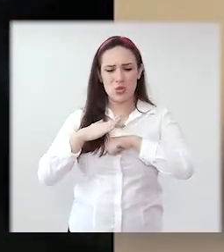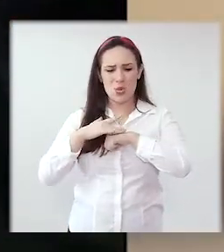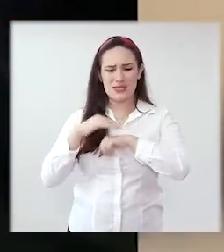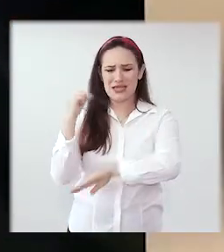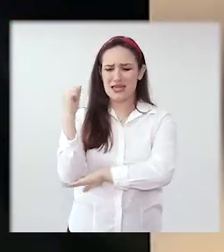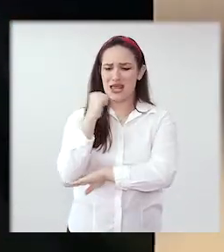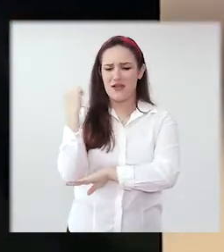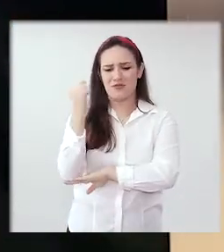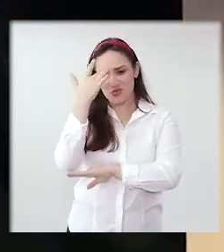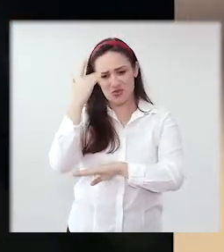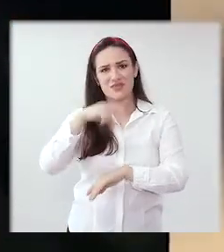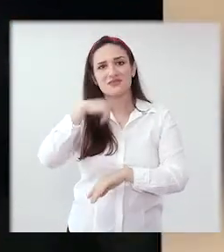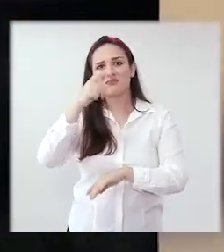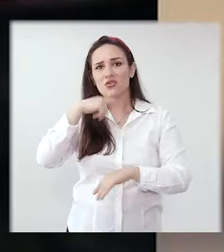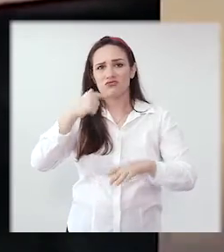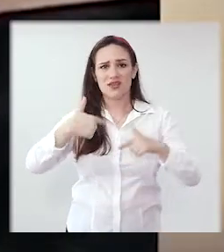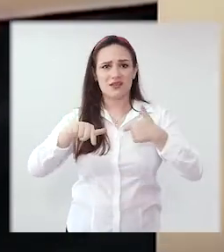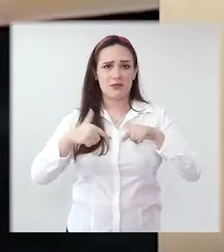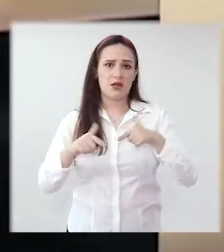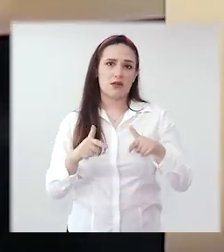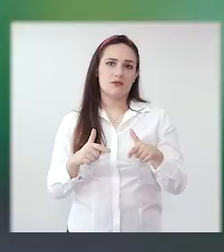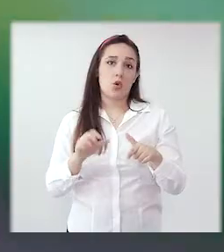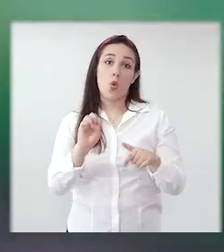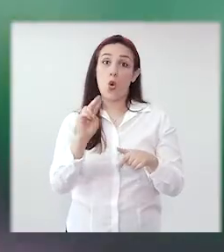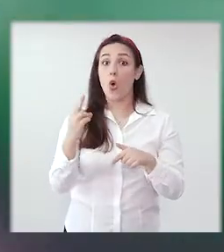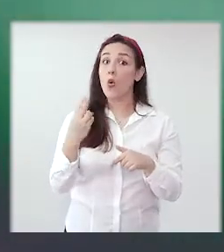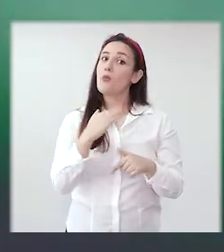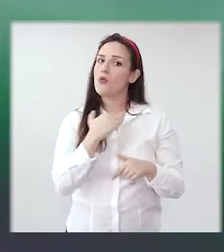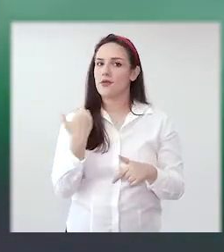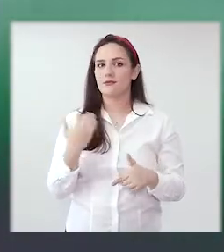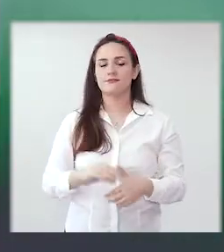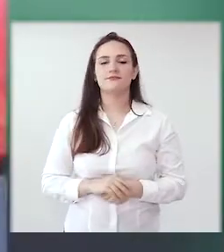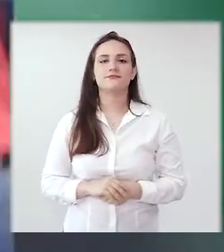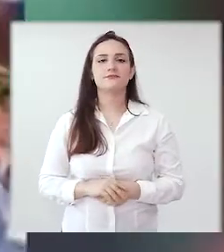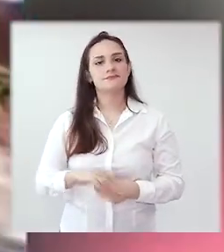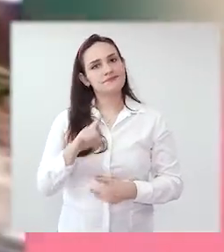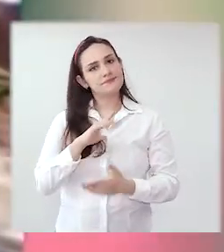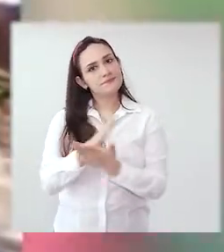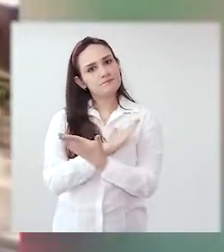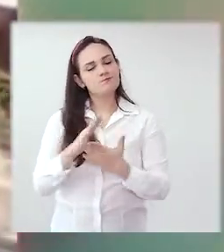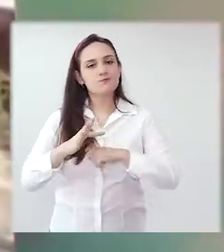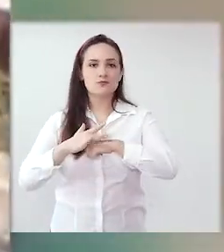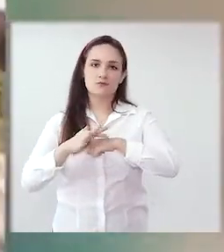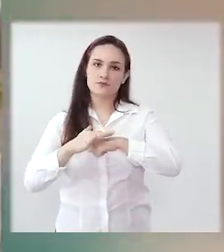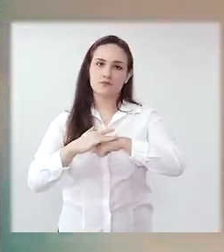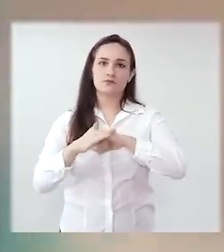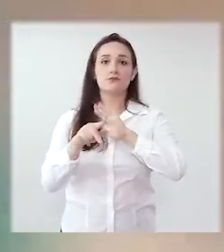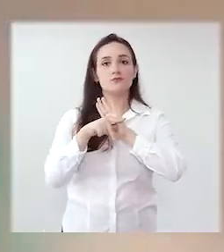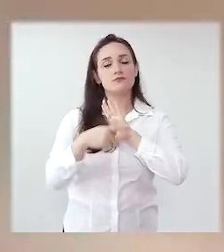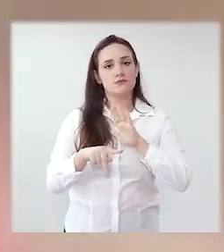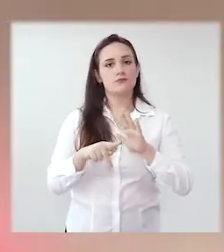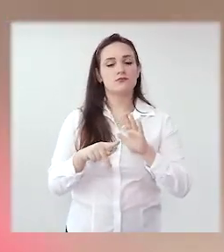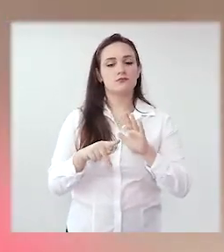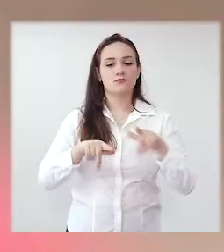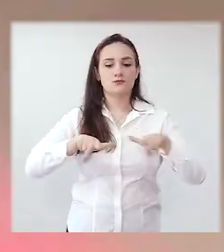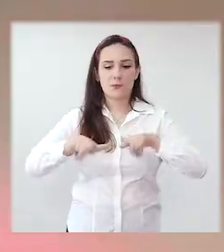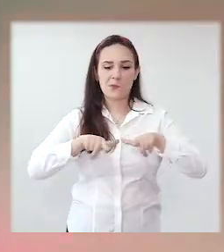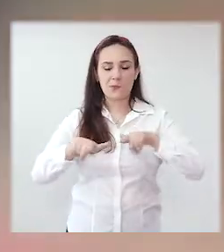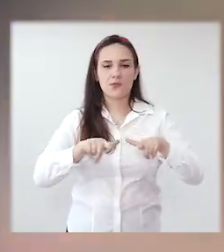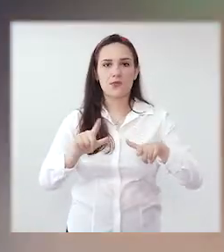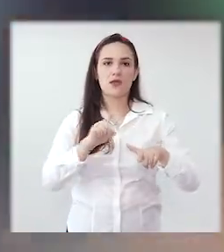leve à redução na capacidade de trabalho ou à morte. Algumas doenças relacionadas ao exercício da